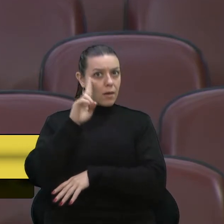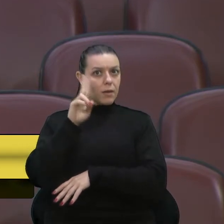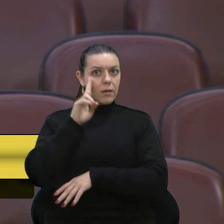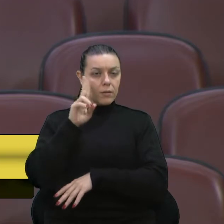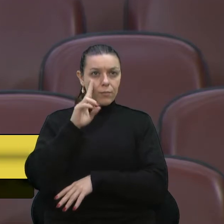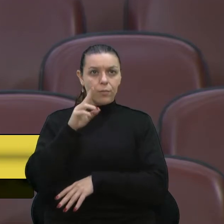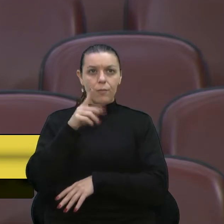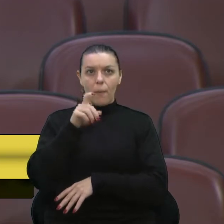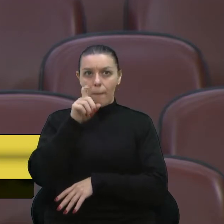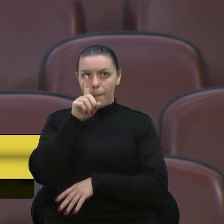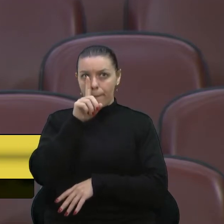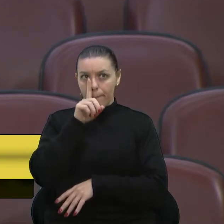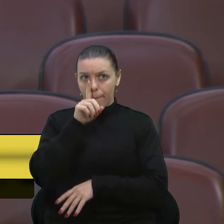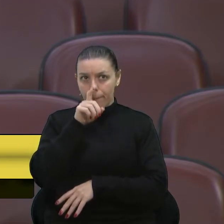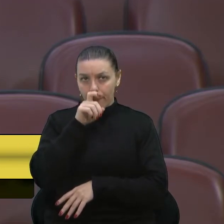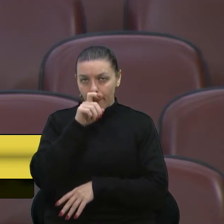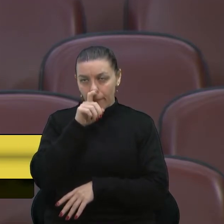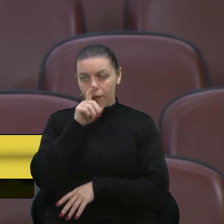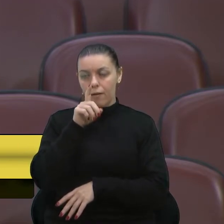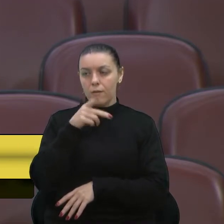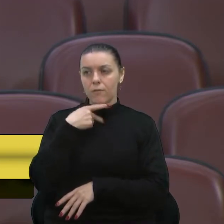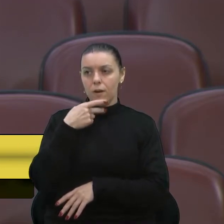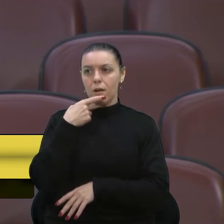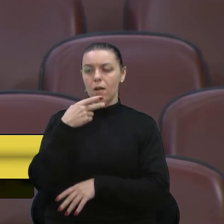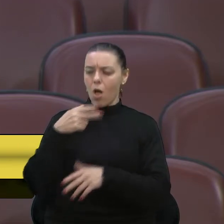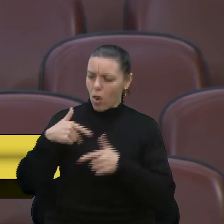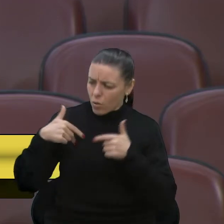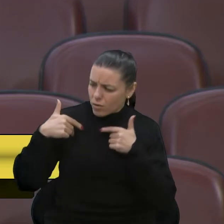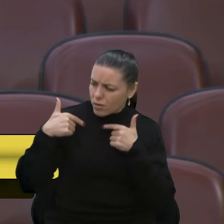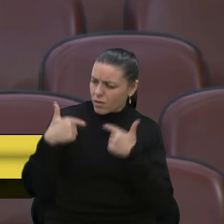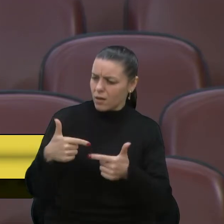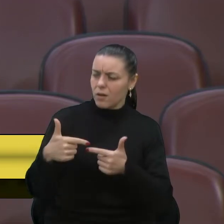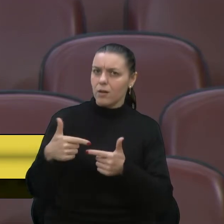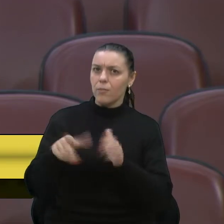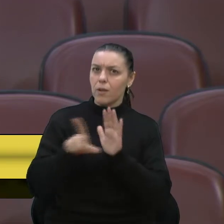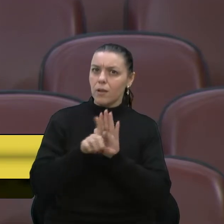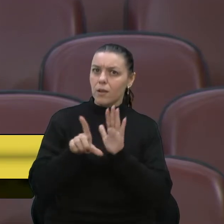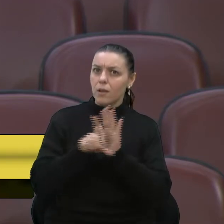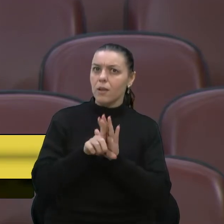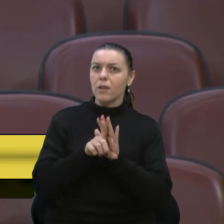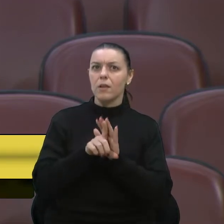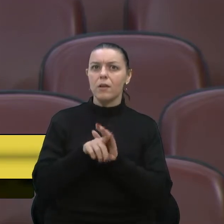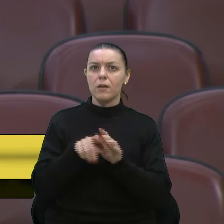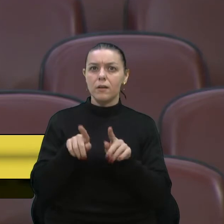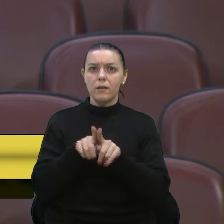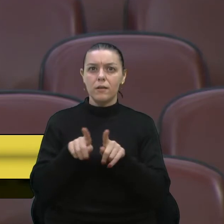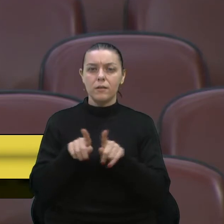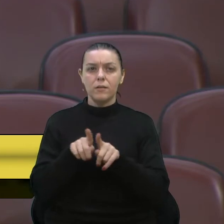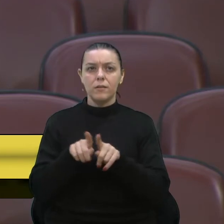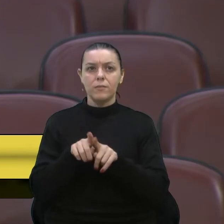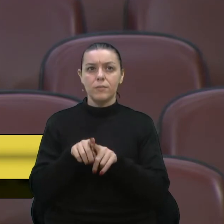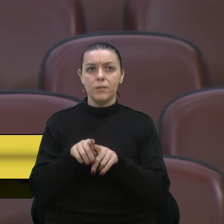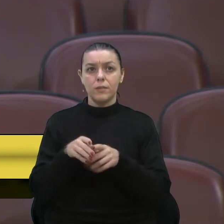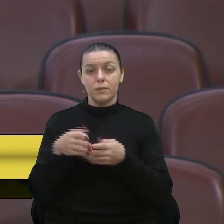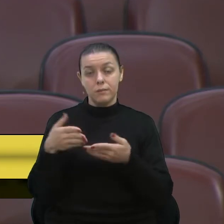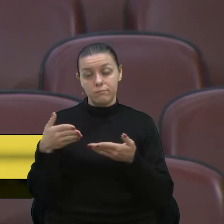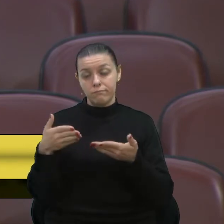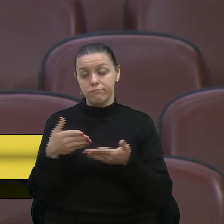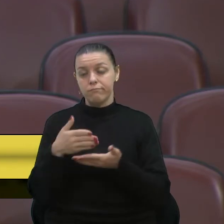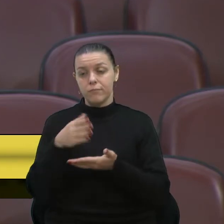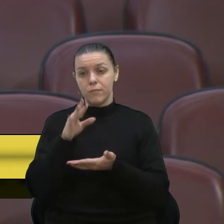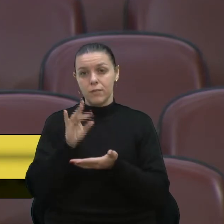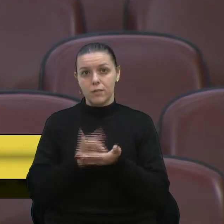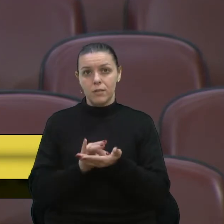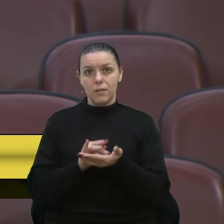ia para frente do palácio e iria lutar, né, pela legalidade. Então, esse é um marco também, uma pessoa que